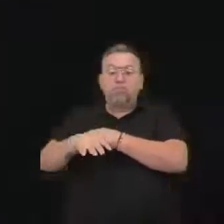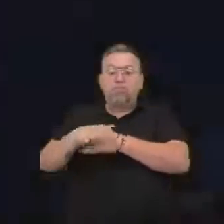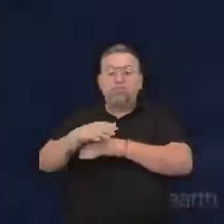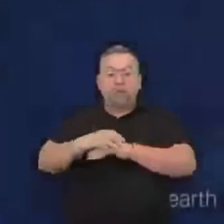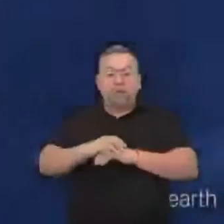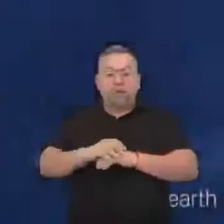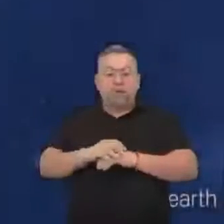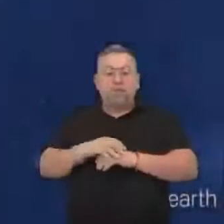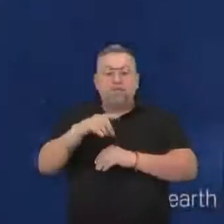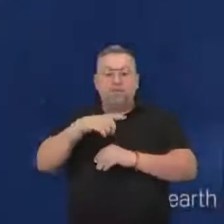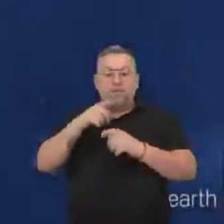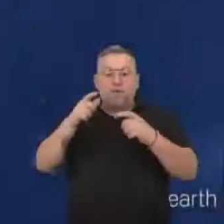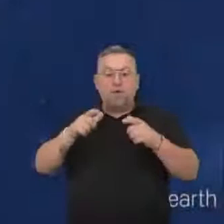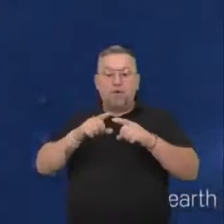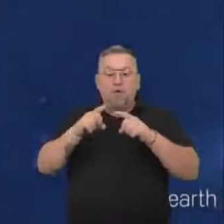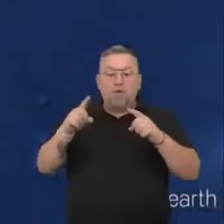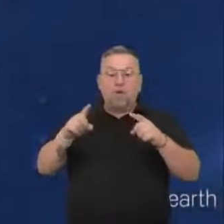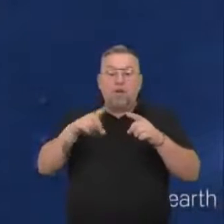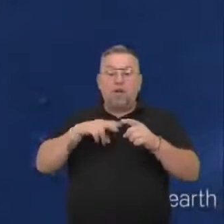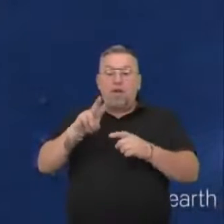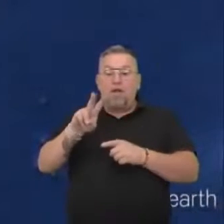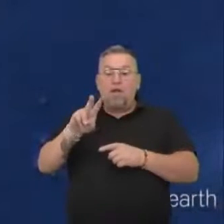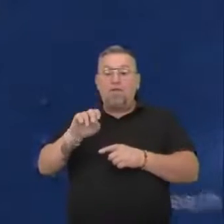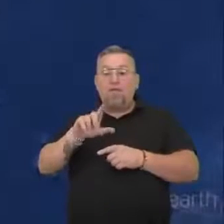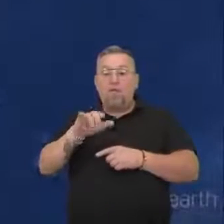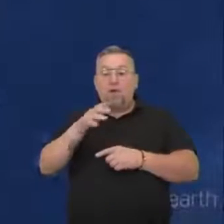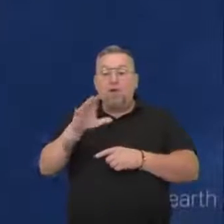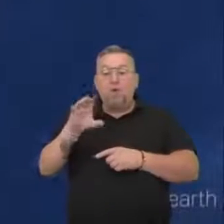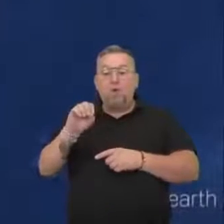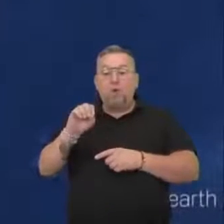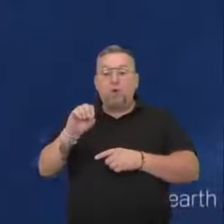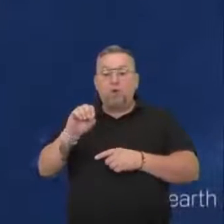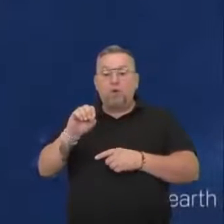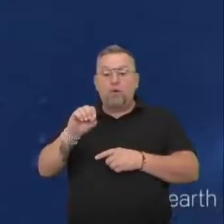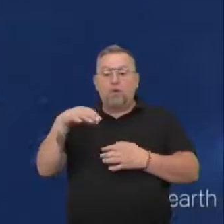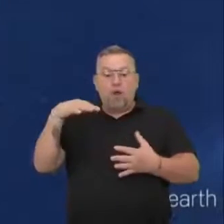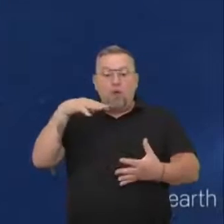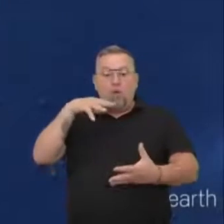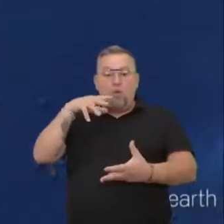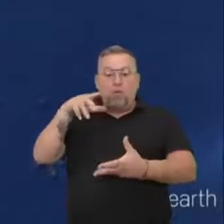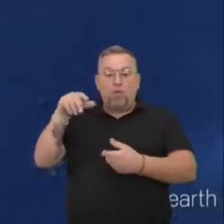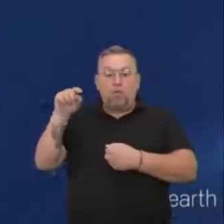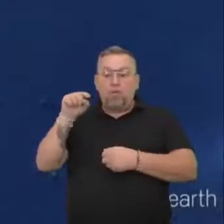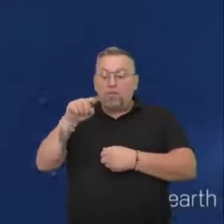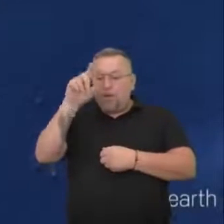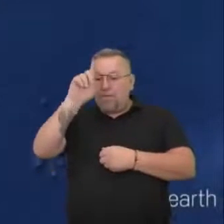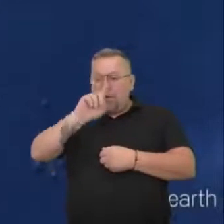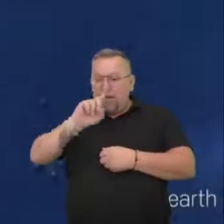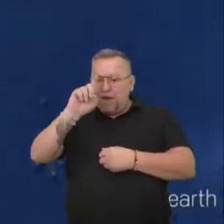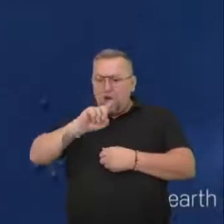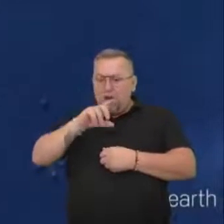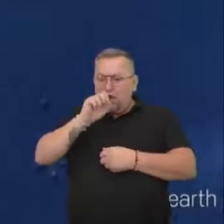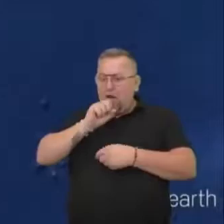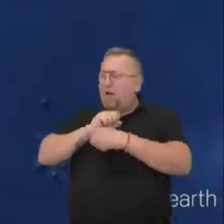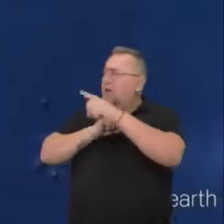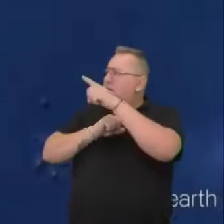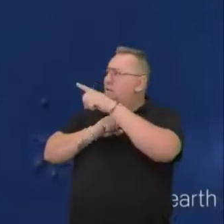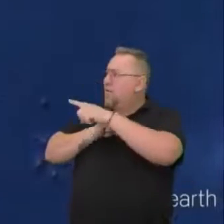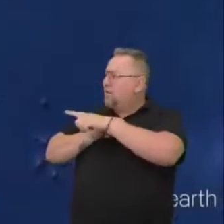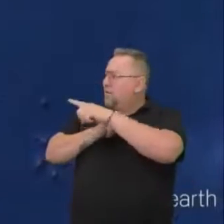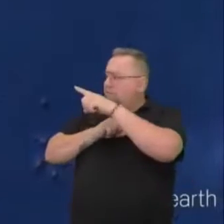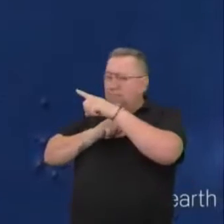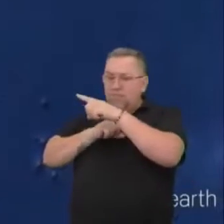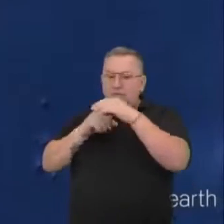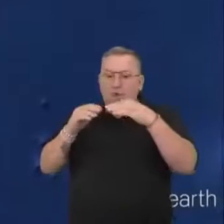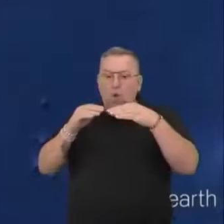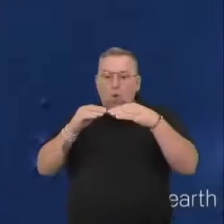as maiores regiões aí de vulcanismo, aí, ó, mostrando aí nos pontos amarelo e laranja, né, encontros, afastamentos